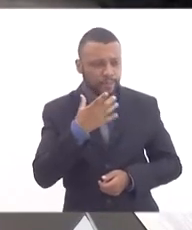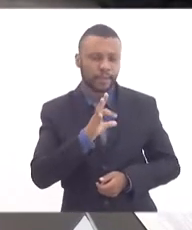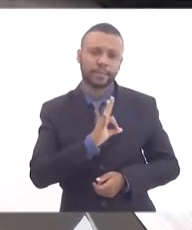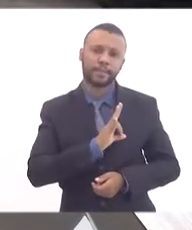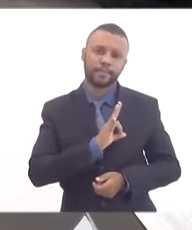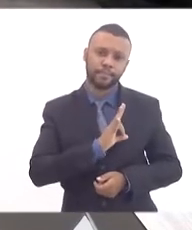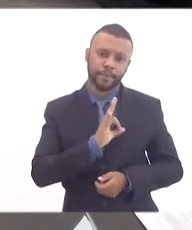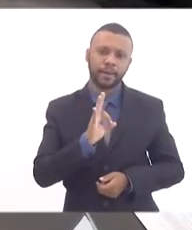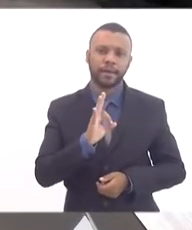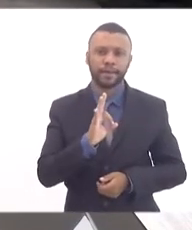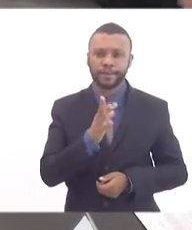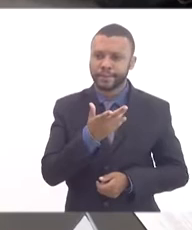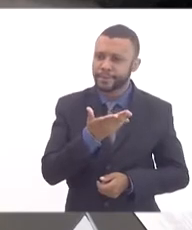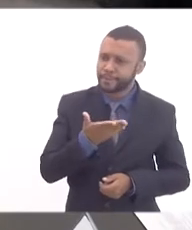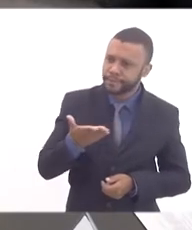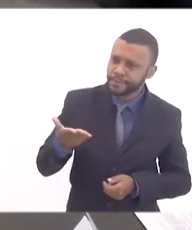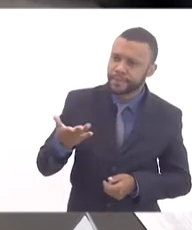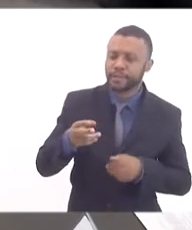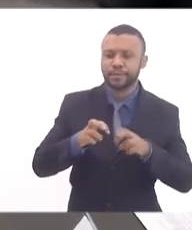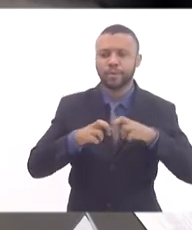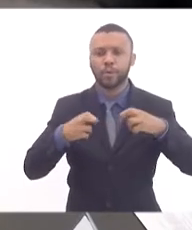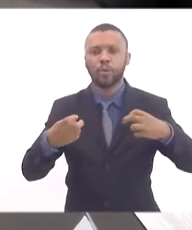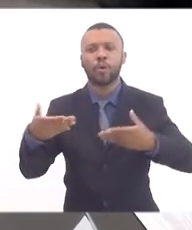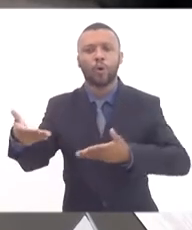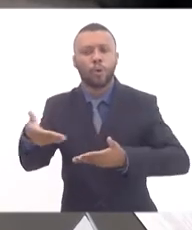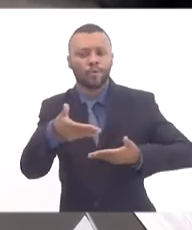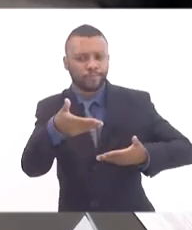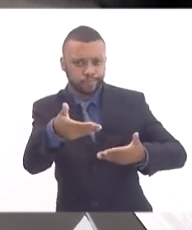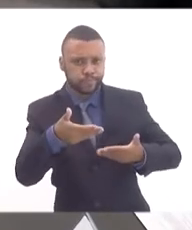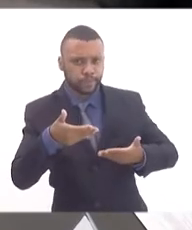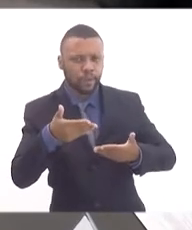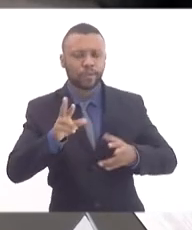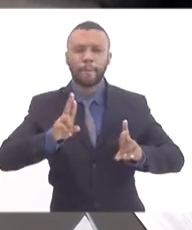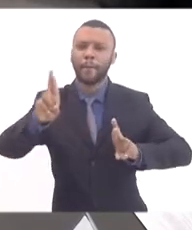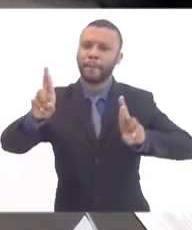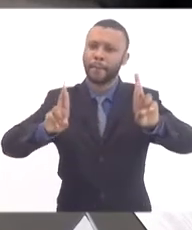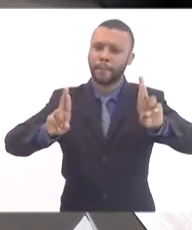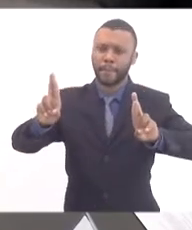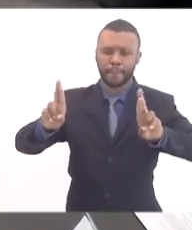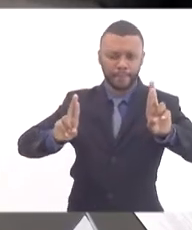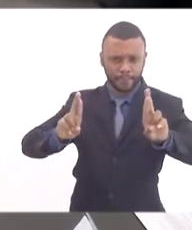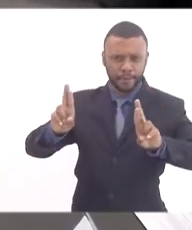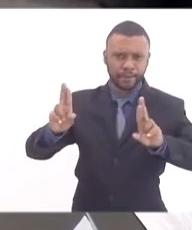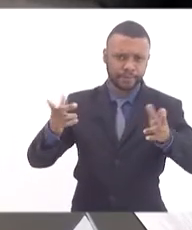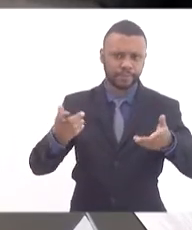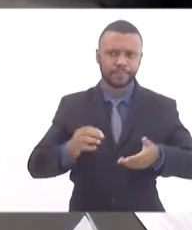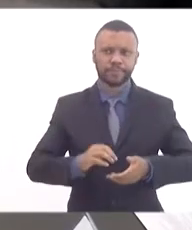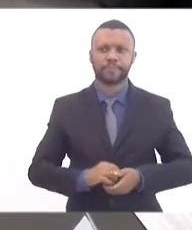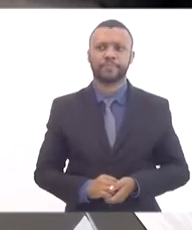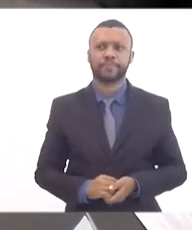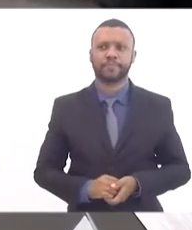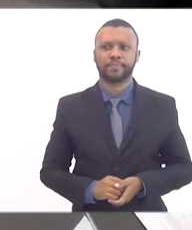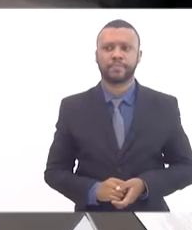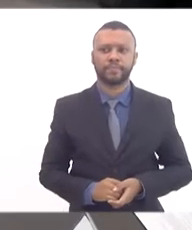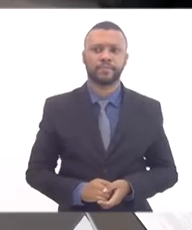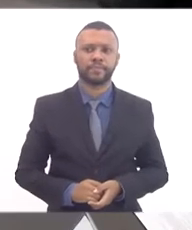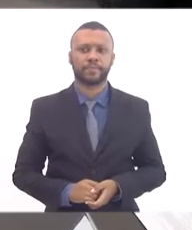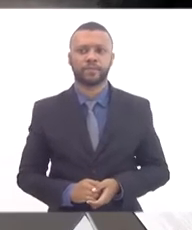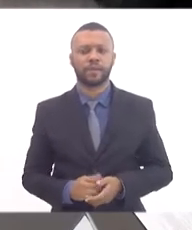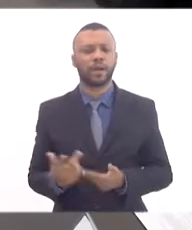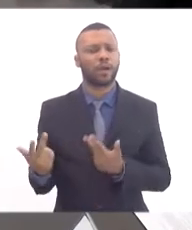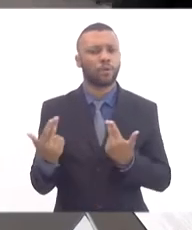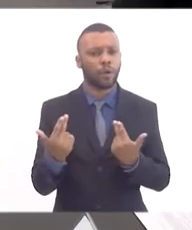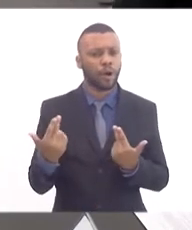de macho convidados demais autoridades é como o Dr Adilson